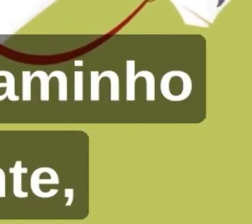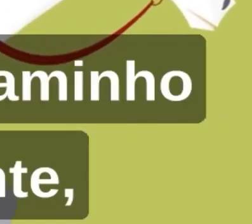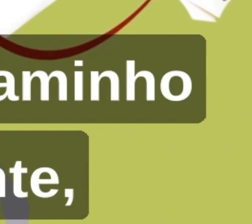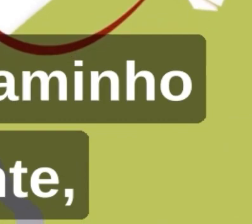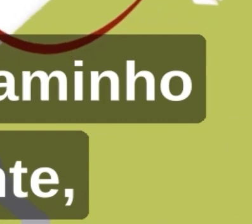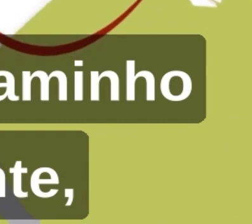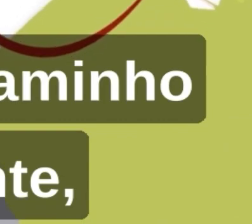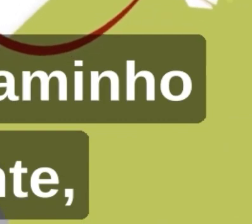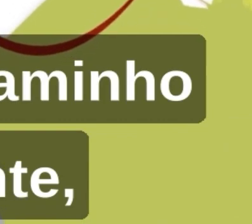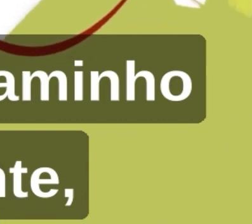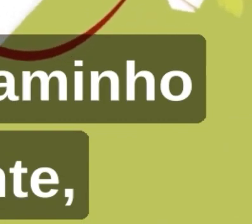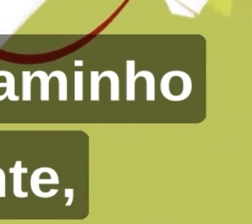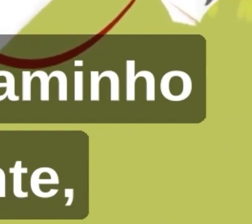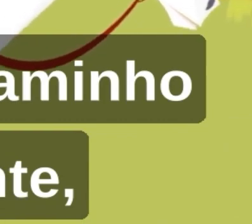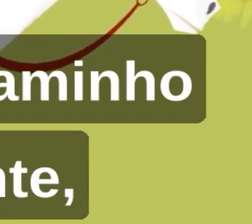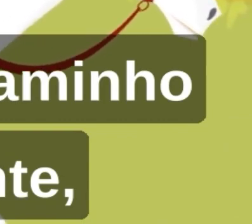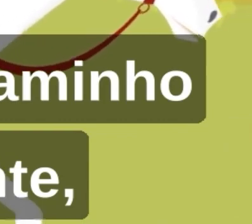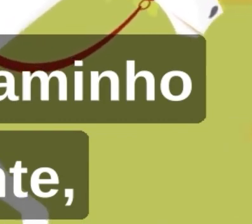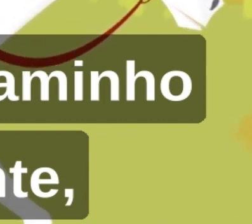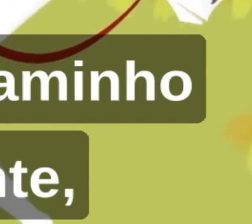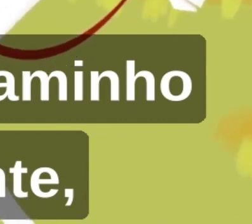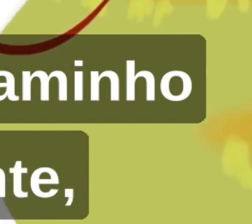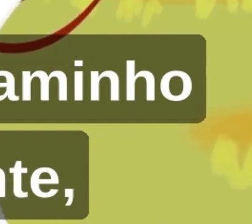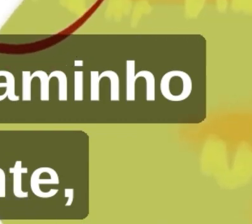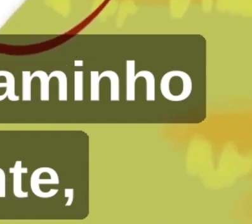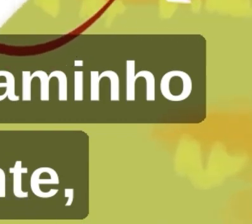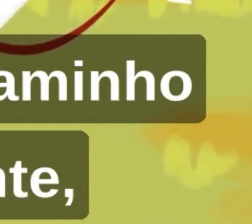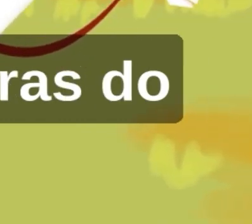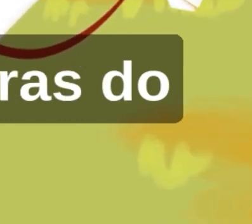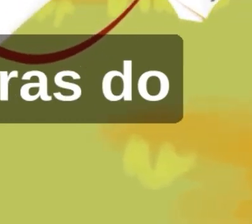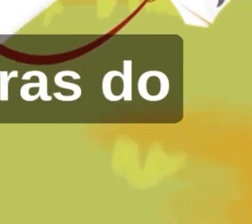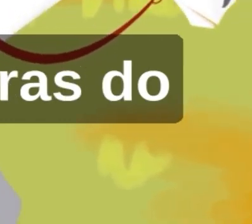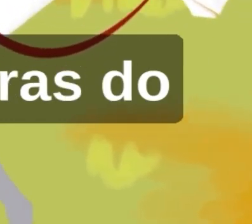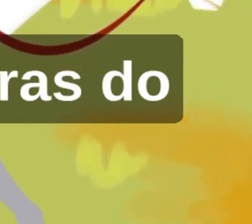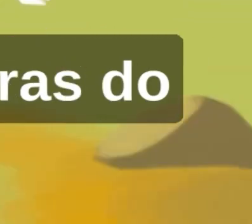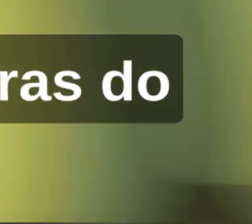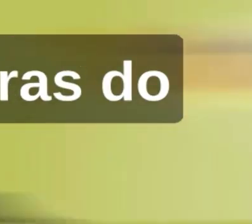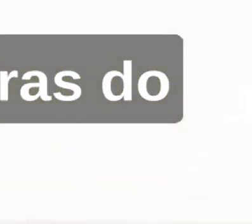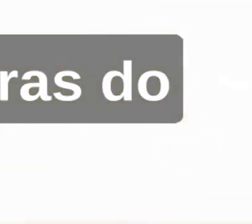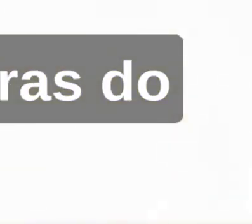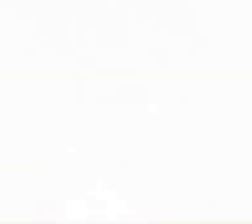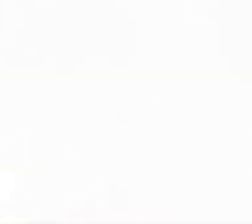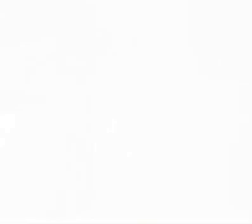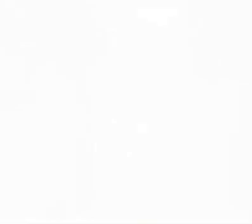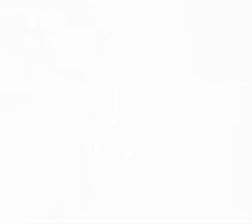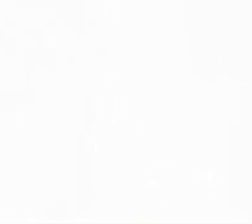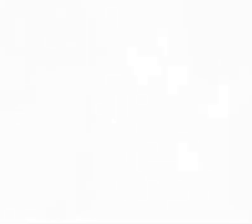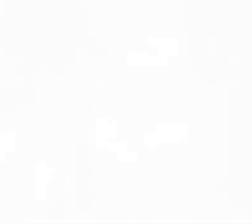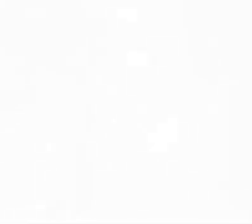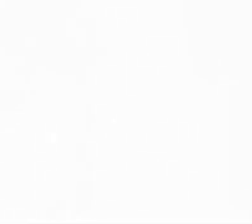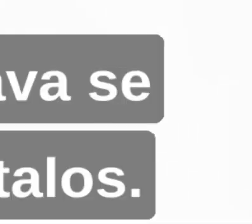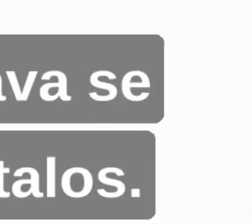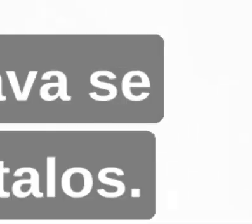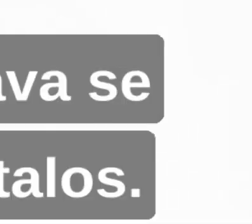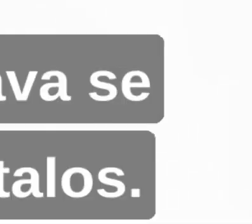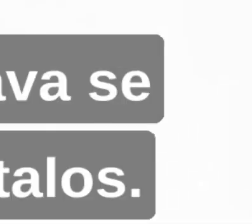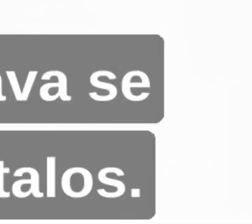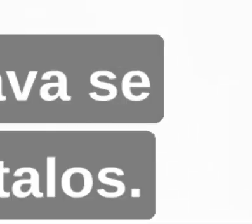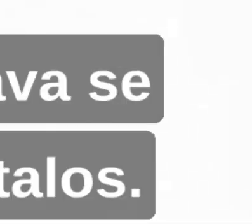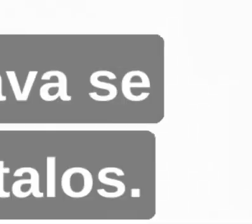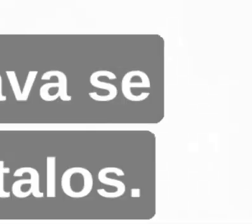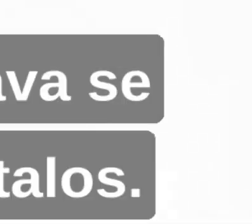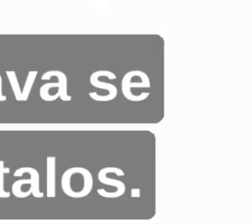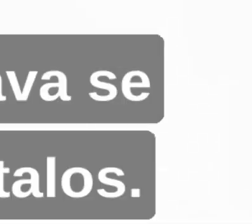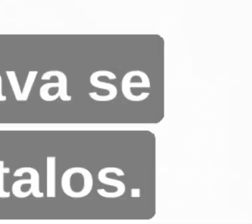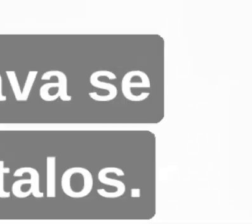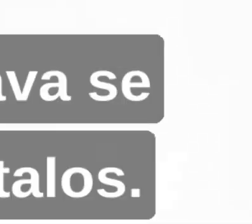Dom Quixote continuou seu caminho com Sancho. De repente, viu que se levantava poeira do chão. Um enorme